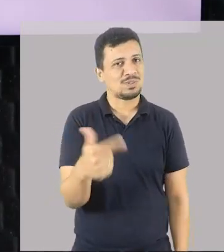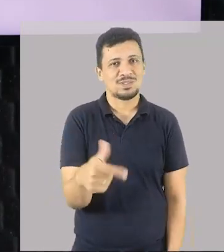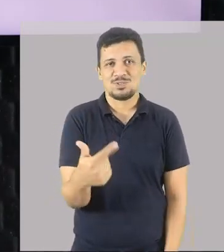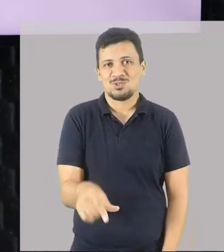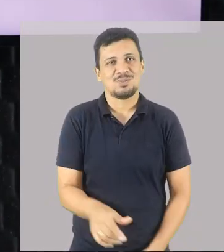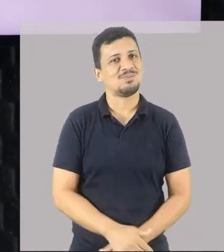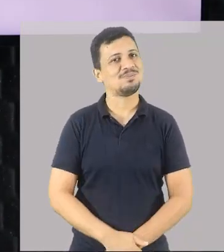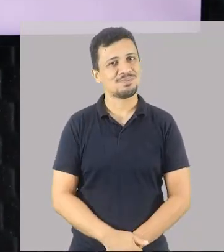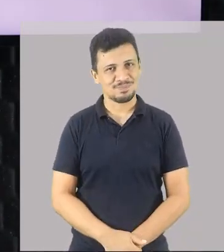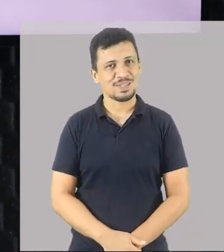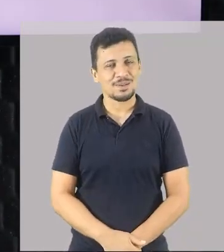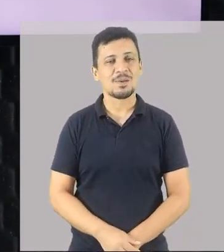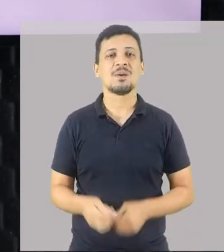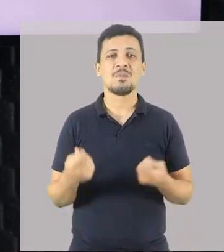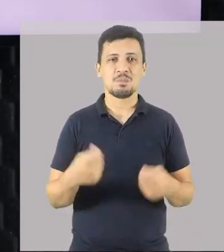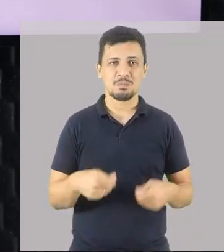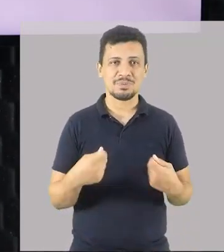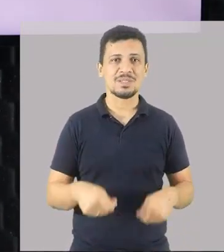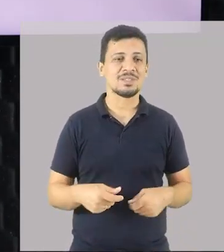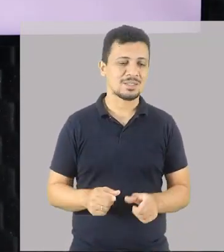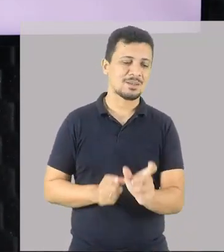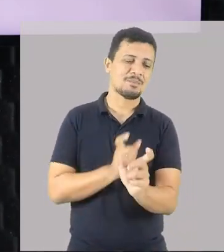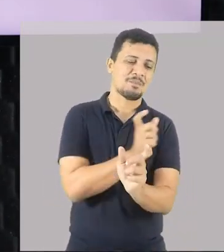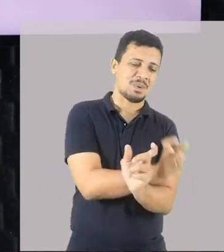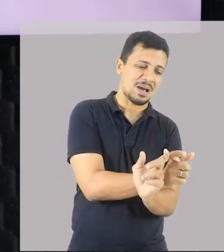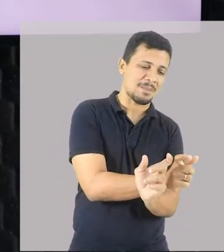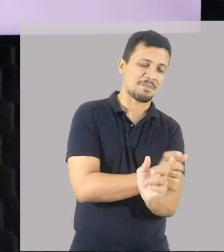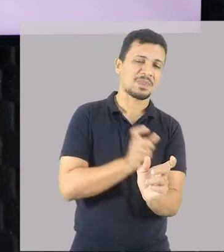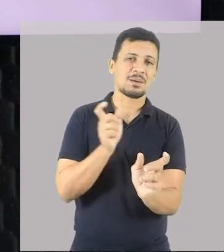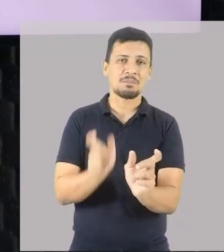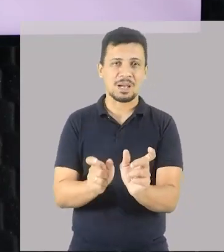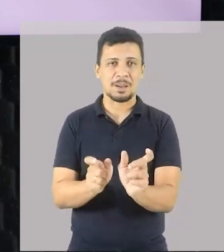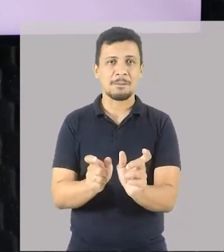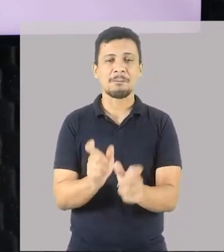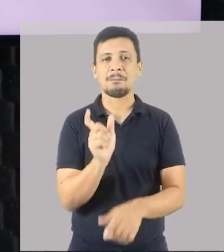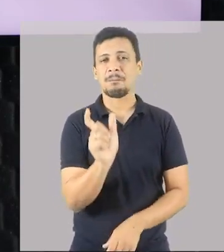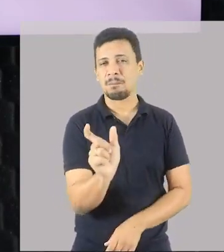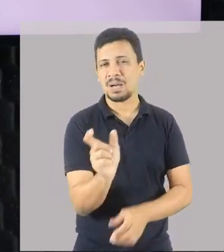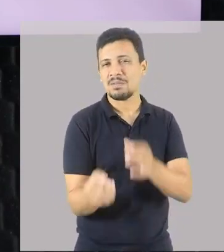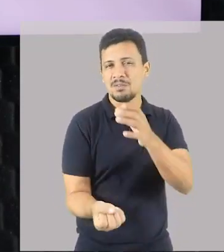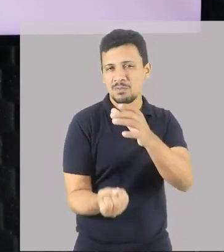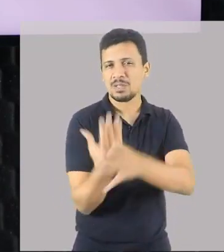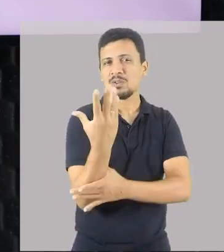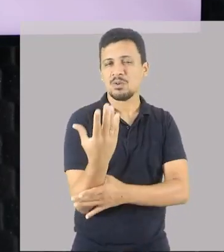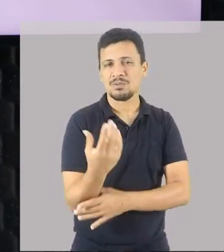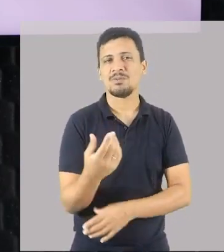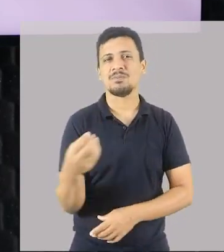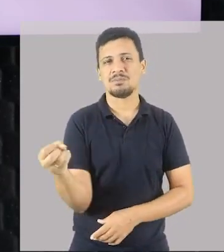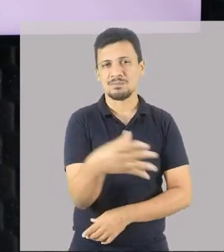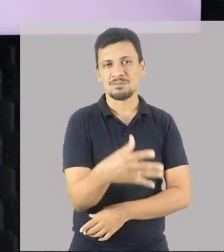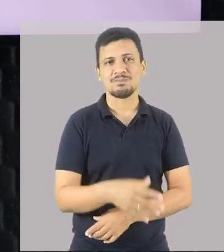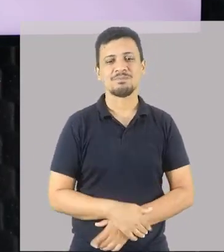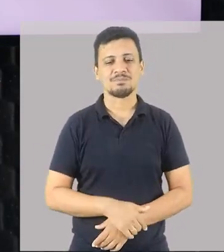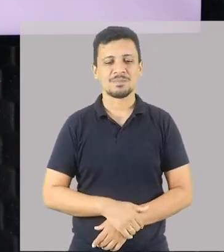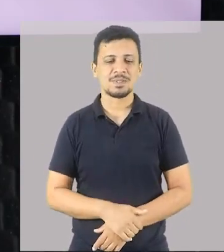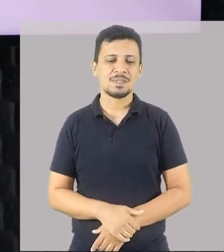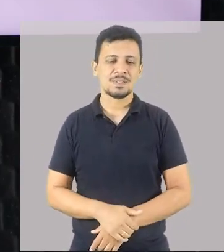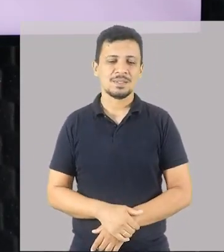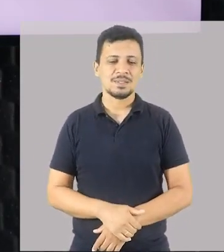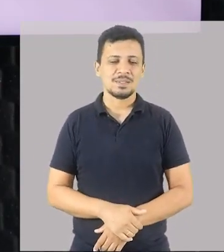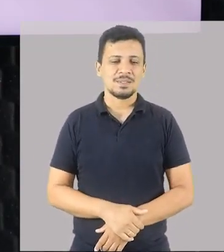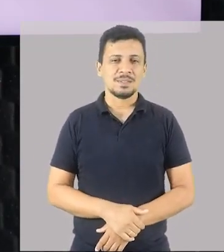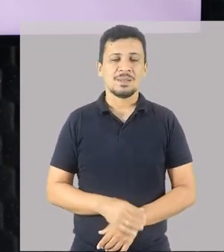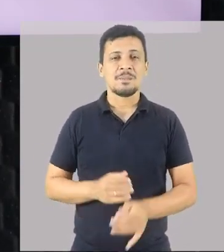usar sem o prefixo. Eu vou precisar do prefixo para construir essa nova palavra. Então, isso é a derivação parasintética,